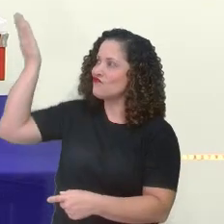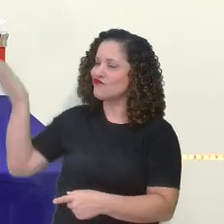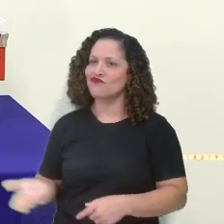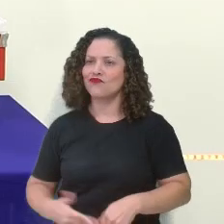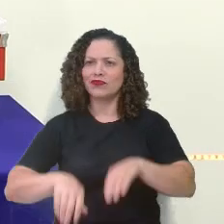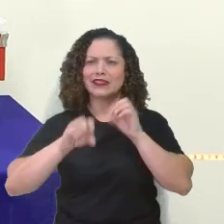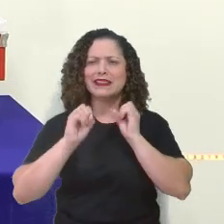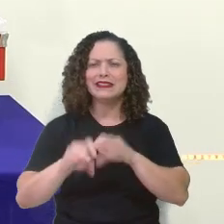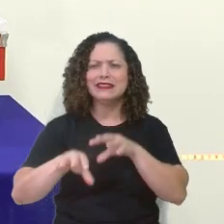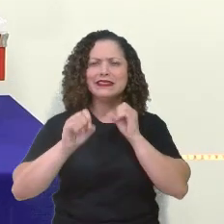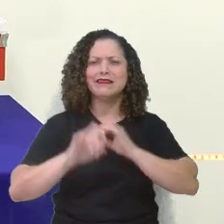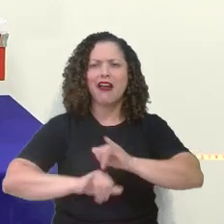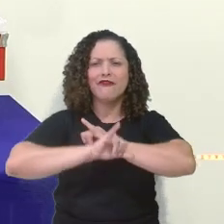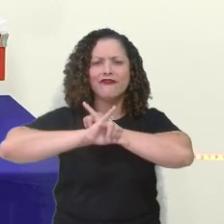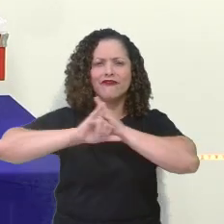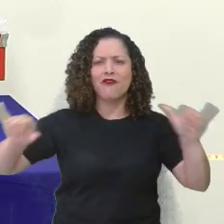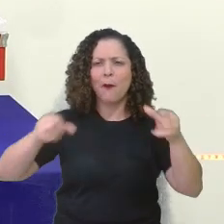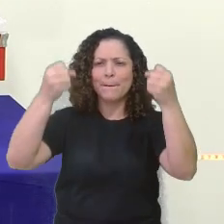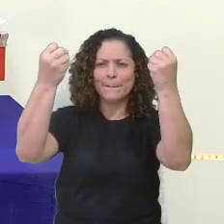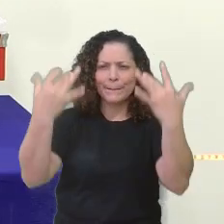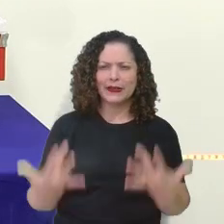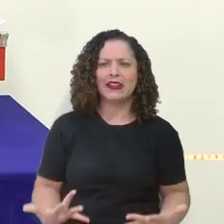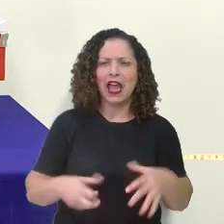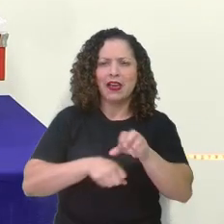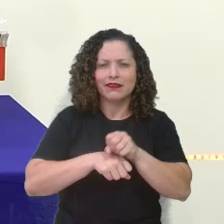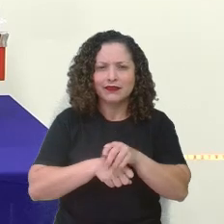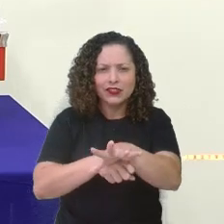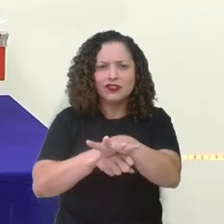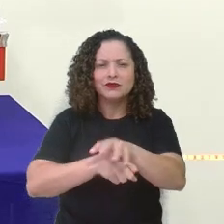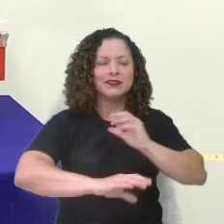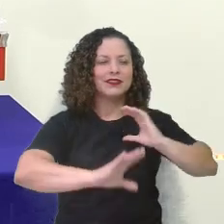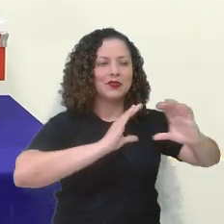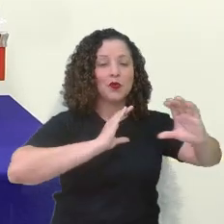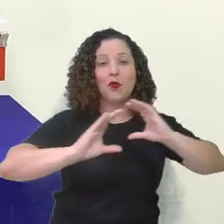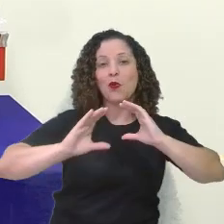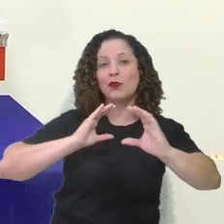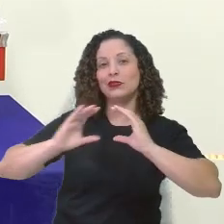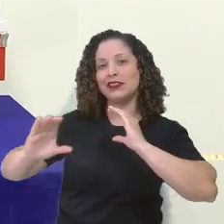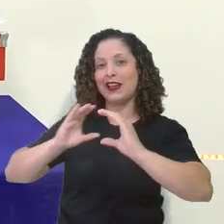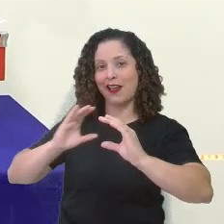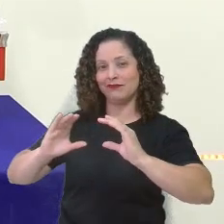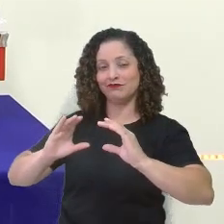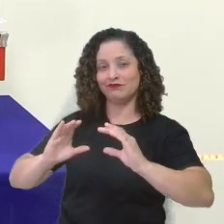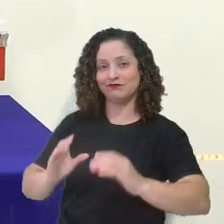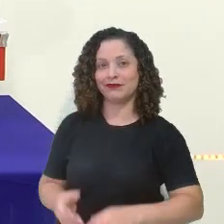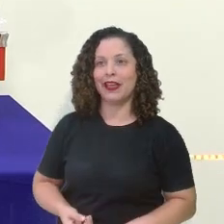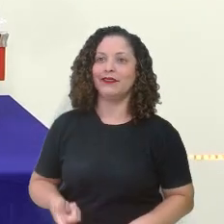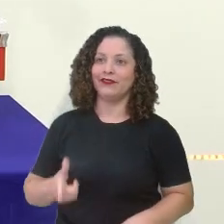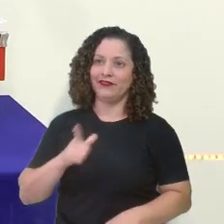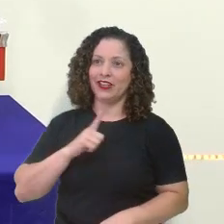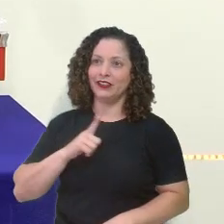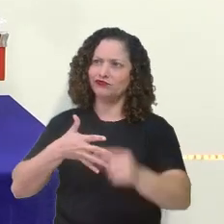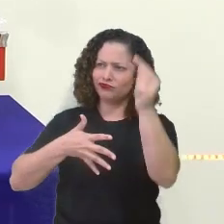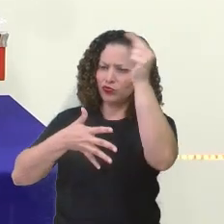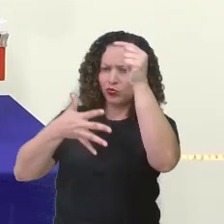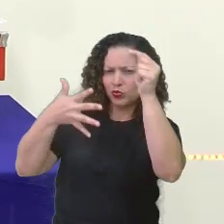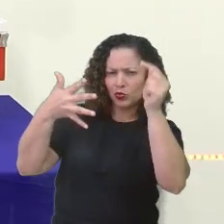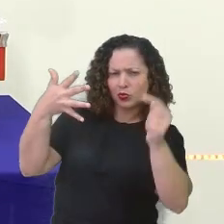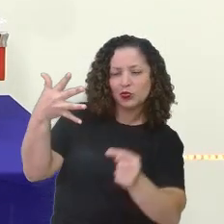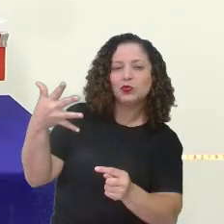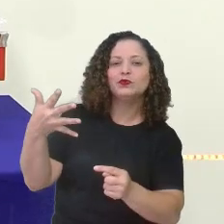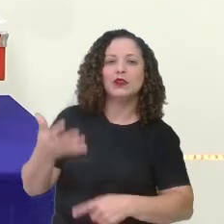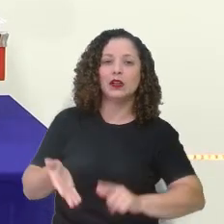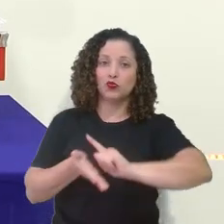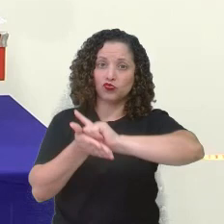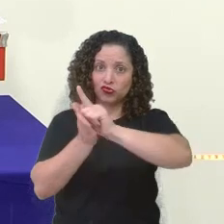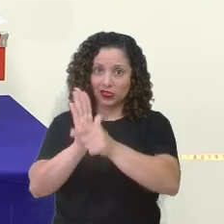ou comunicar alguma coisa. Olha que legal. Então, o gênero textual, instrução de montagem, ele me dá a